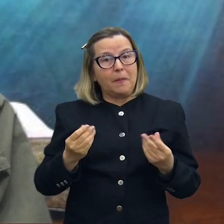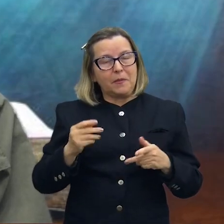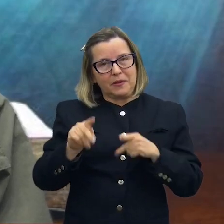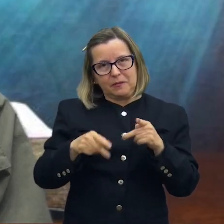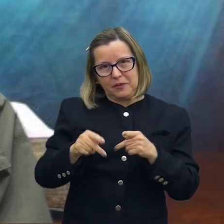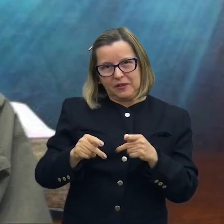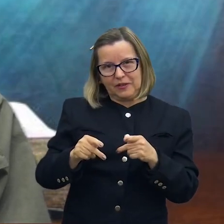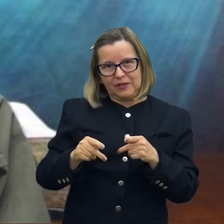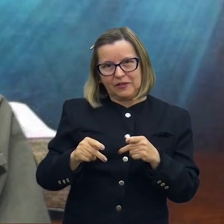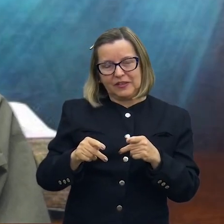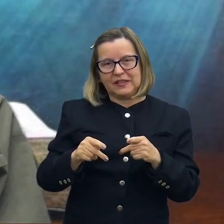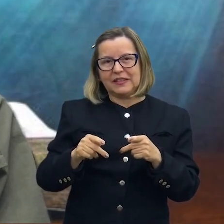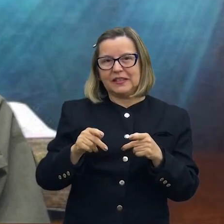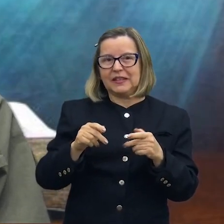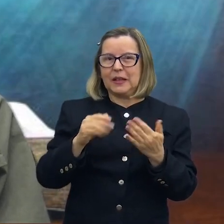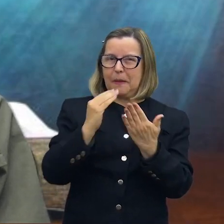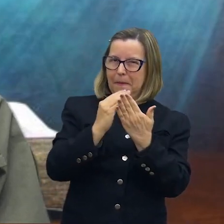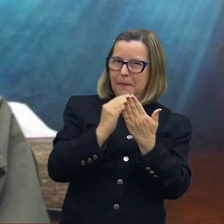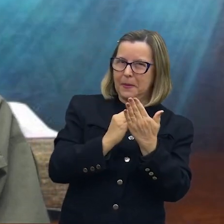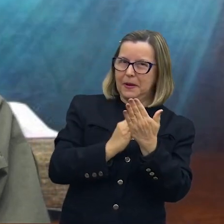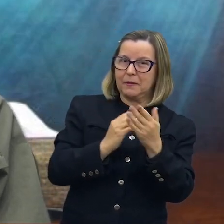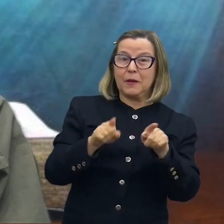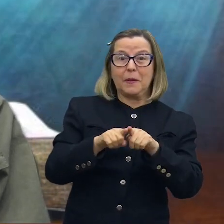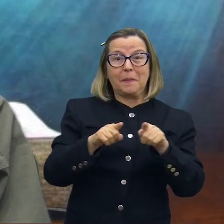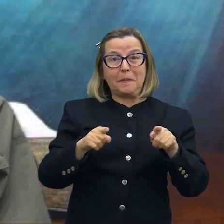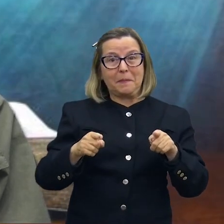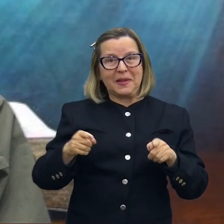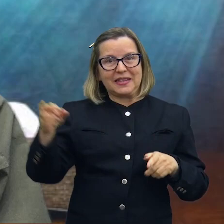planos, mas a resposta certa vem do Senhor.